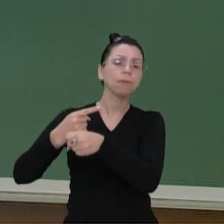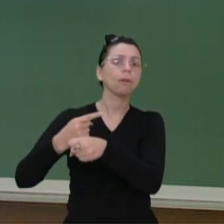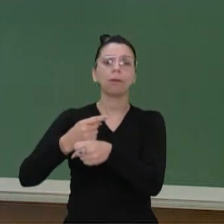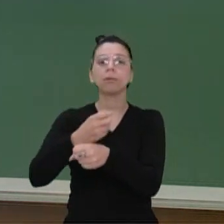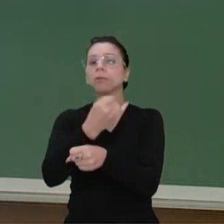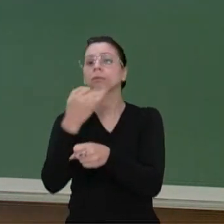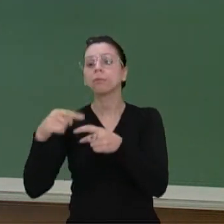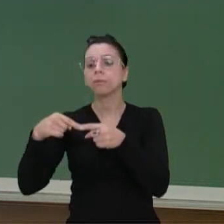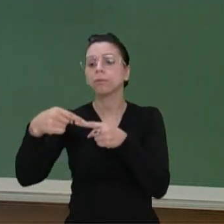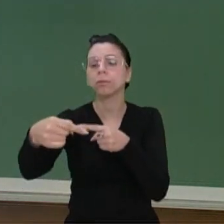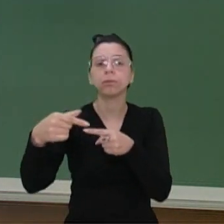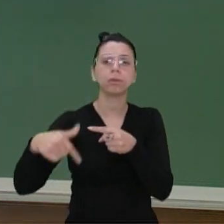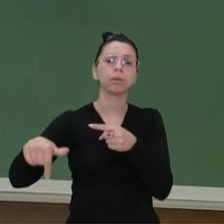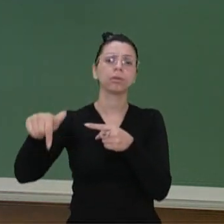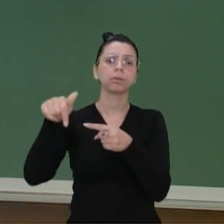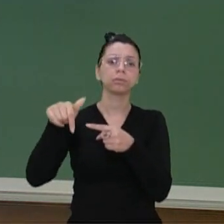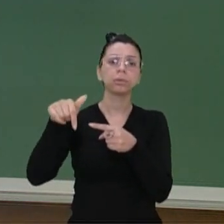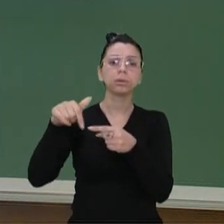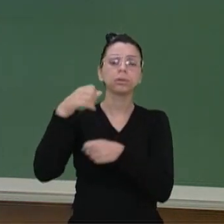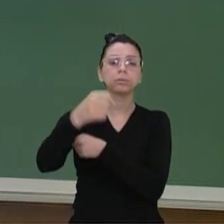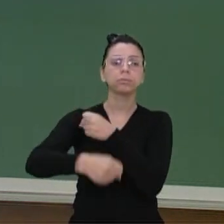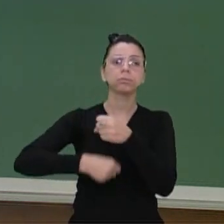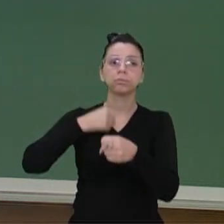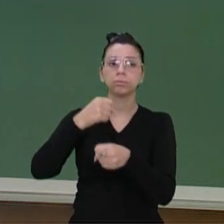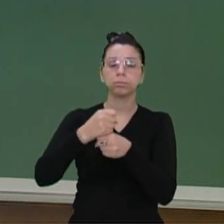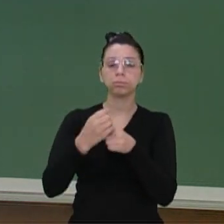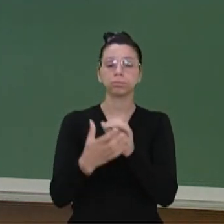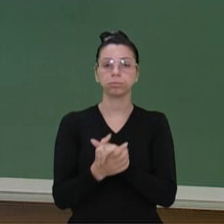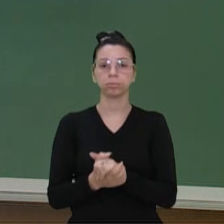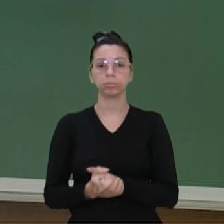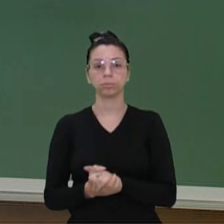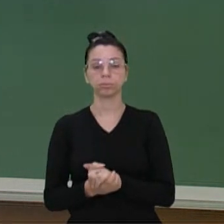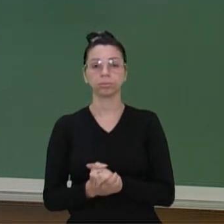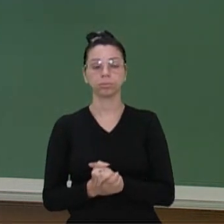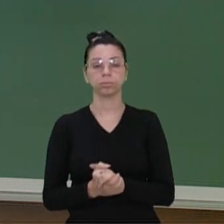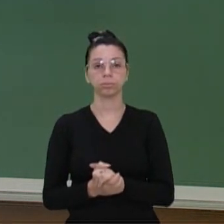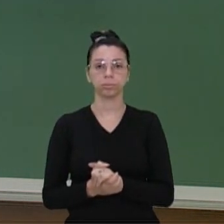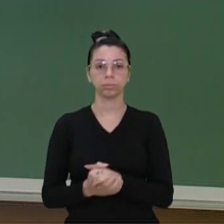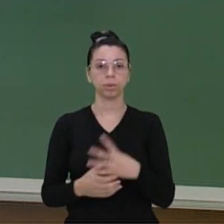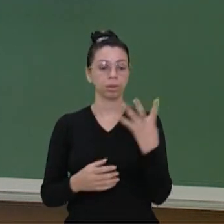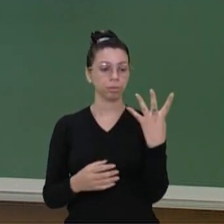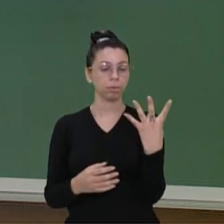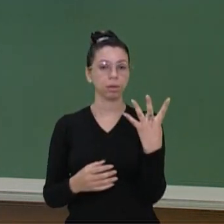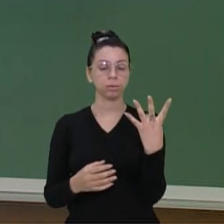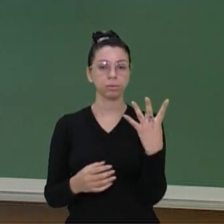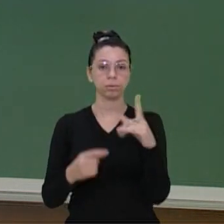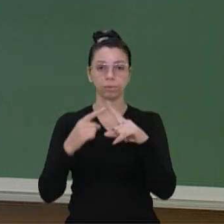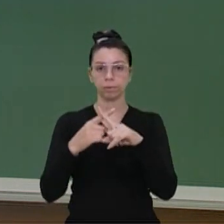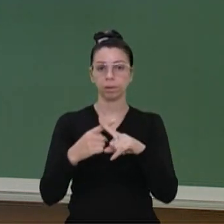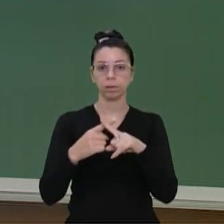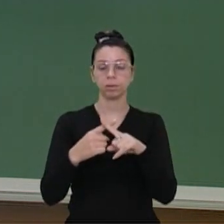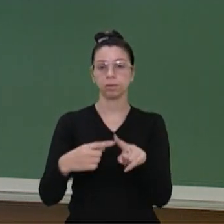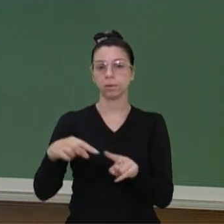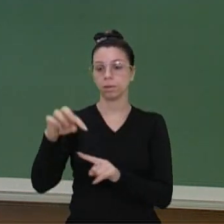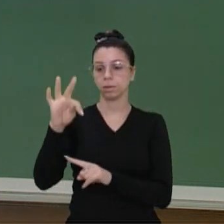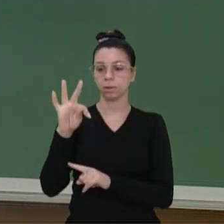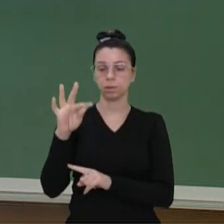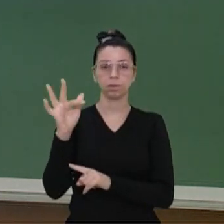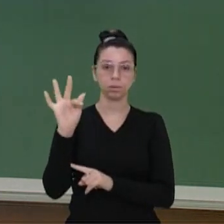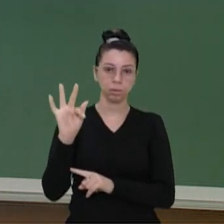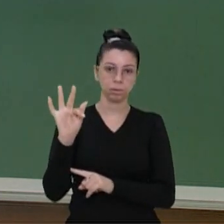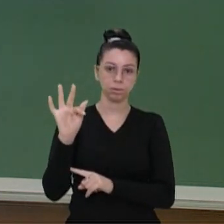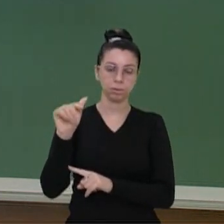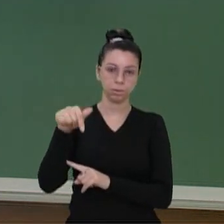na tela, depois de 7 anos, troca o t por 7, 4 vezes 7, 28, mais